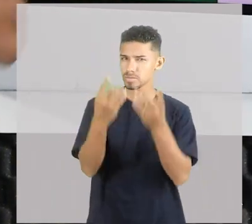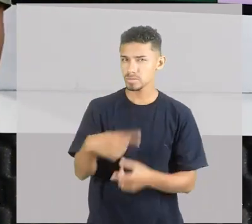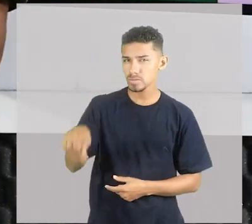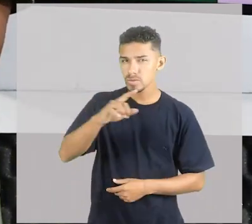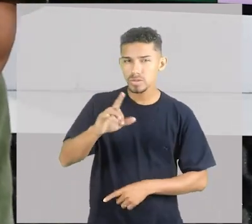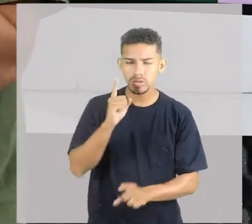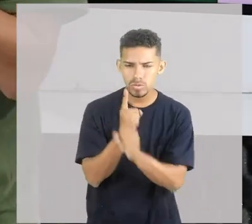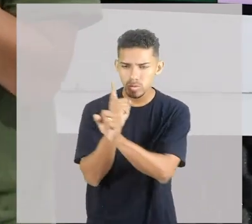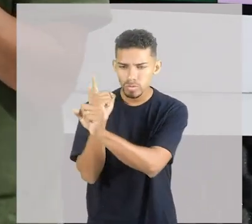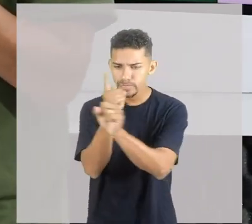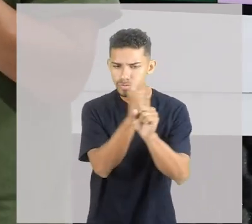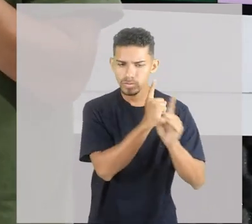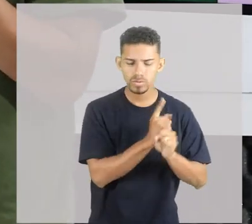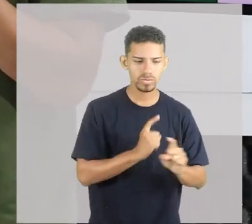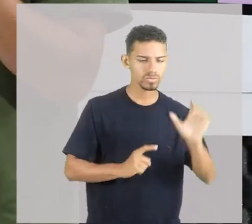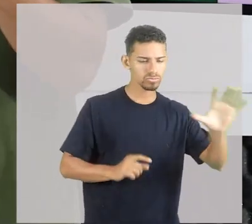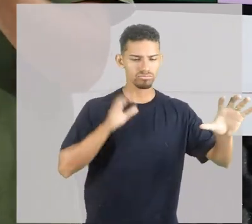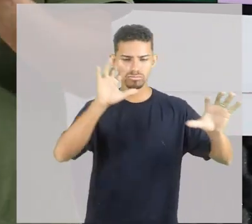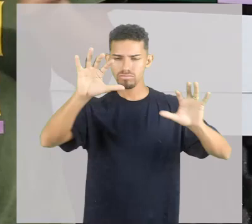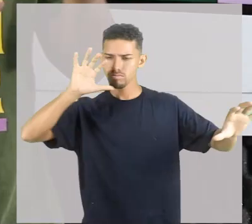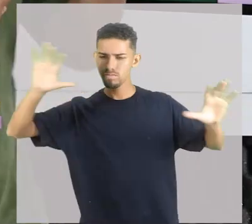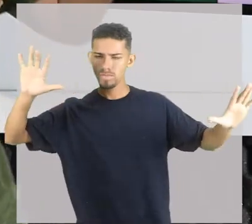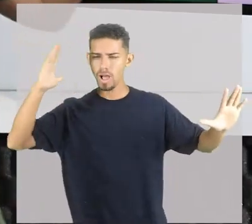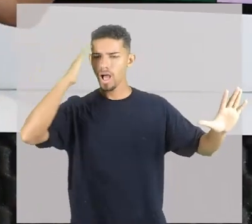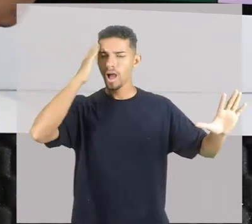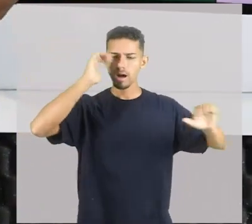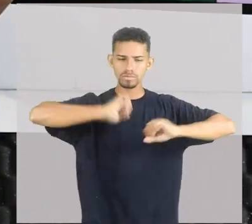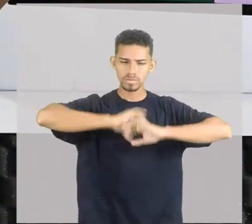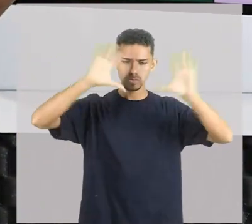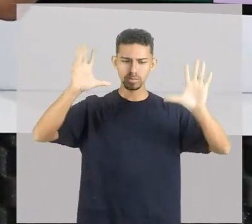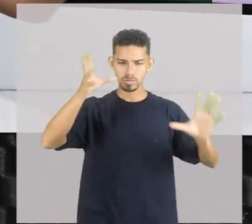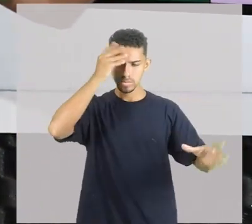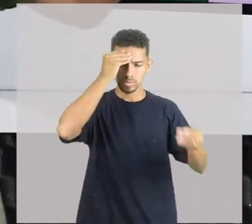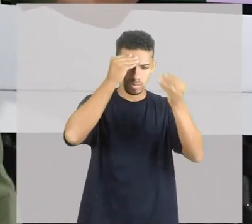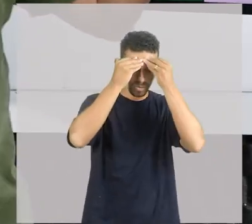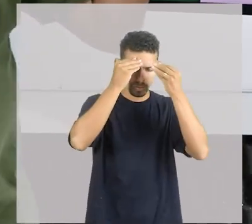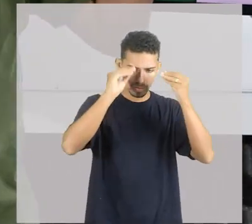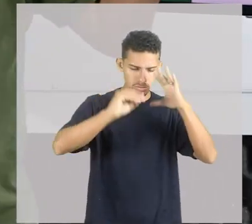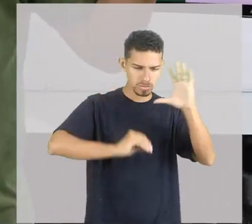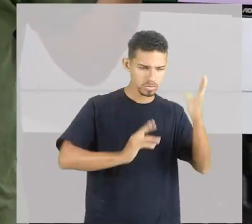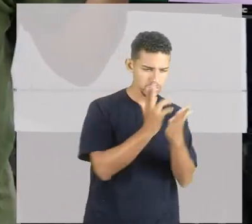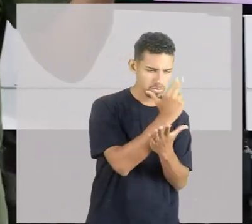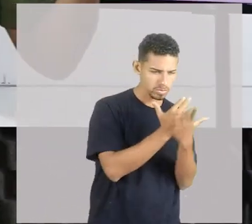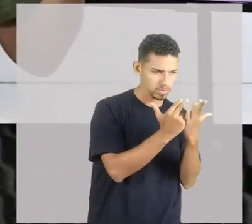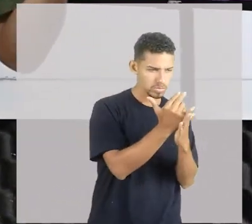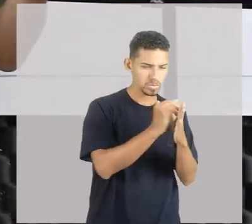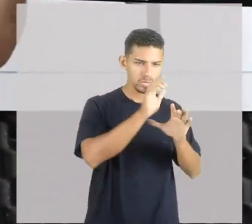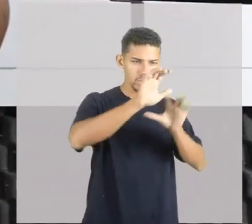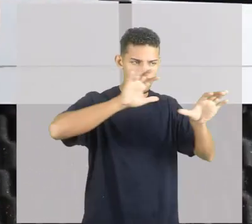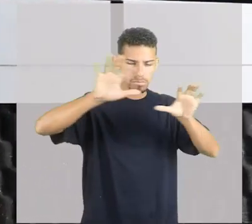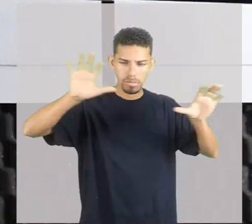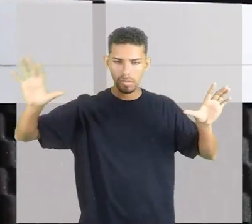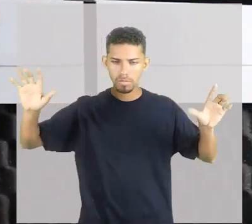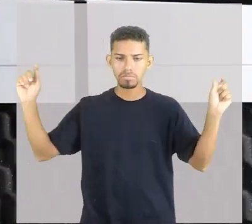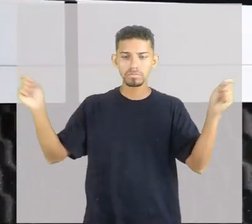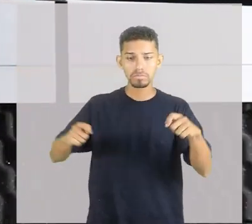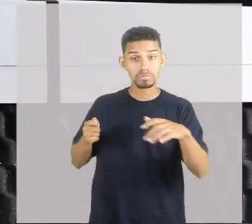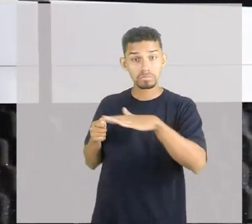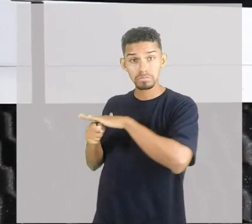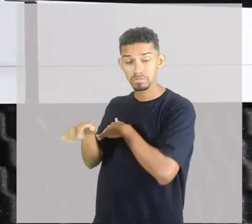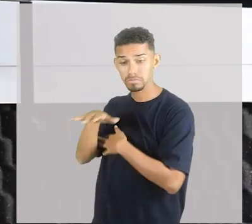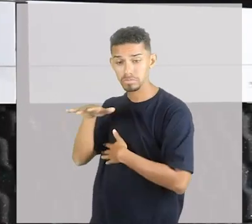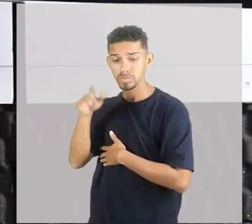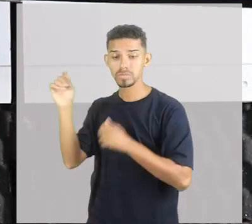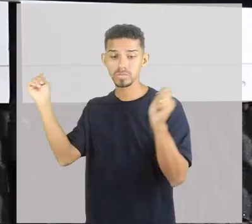você identifique a função, tá certo? Identifique a função, e a aplicação dos compostos orgânicos. Quando você